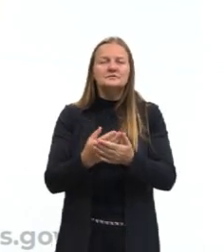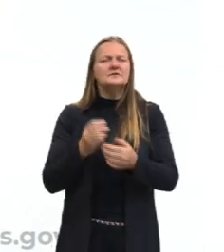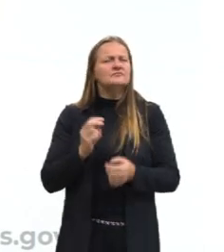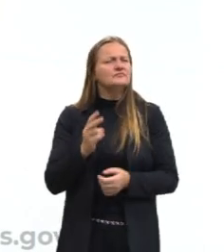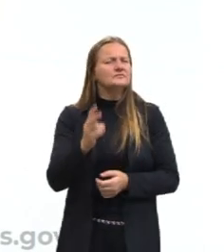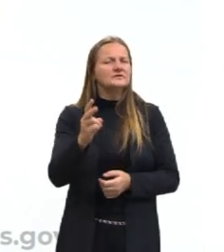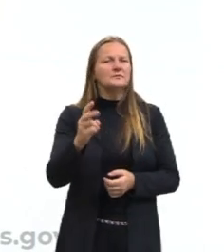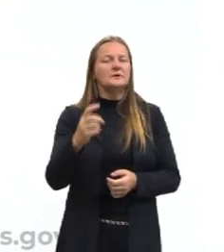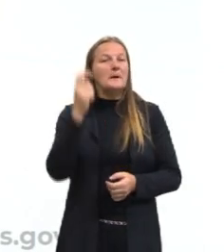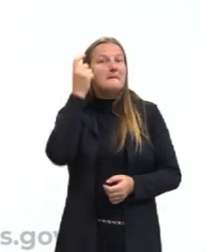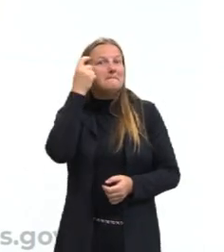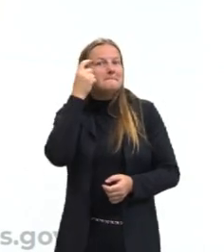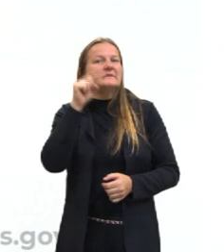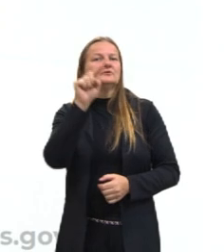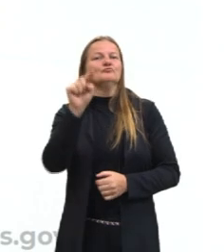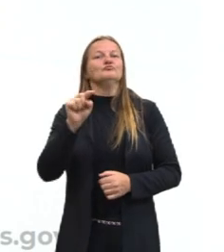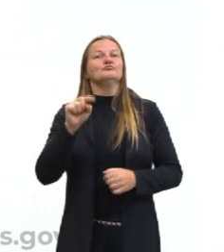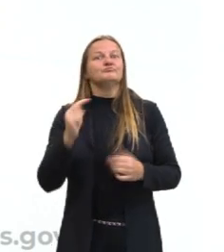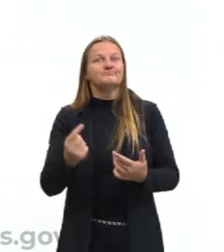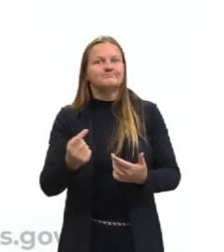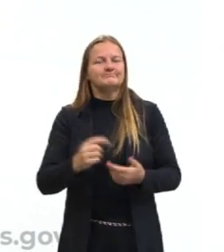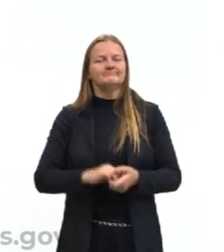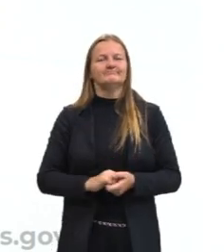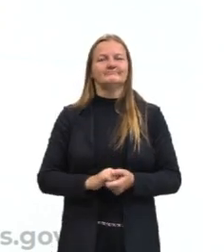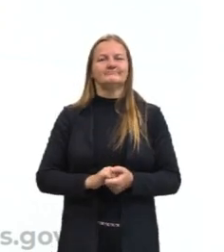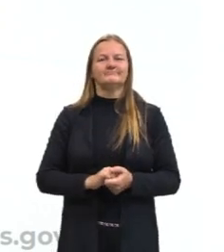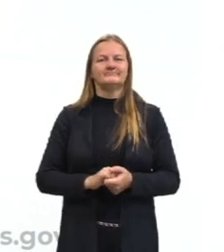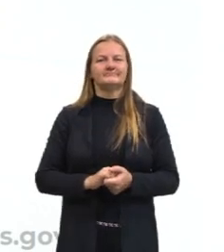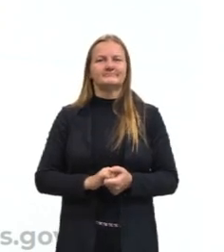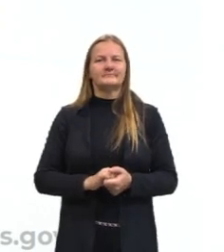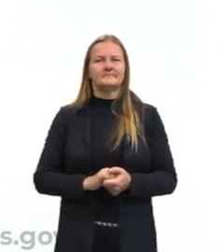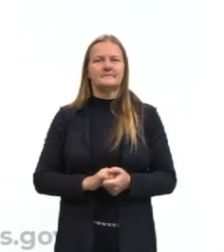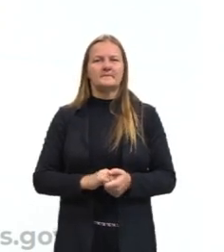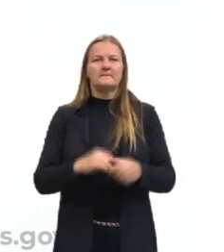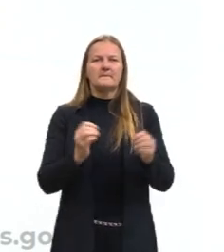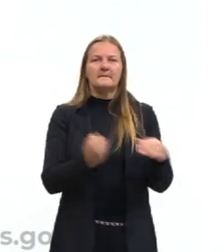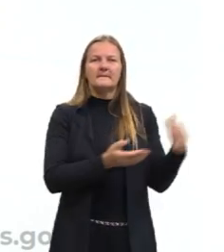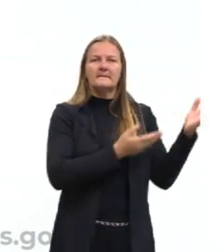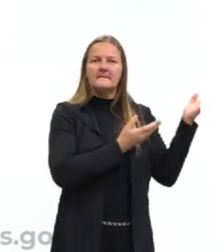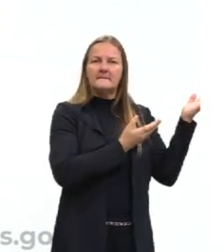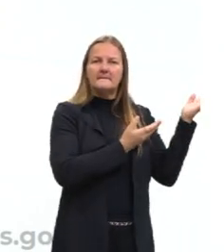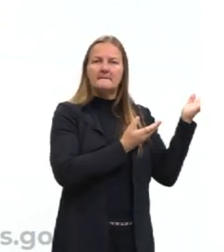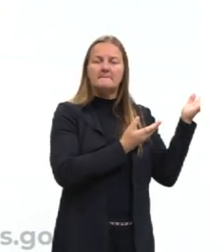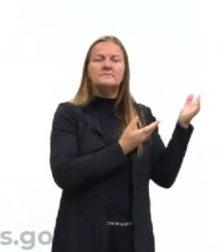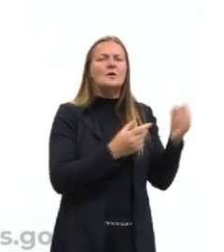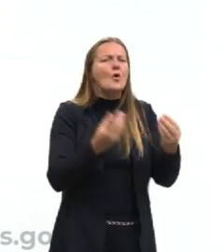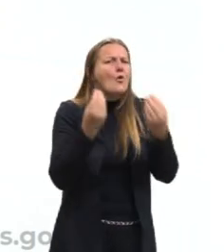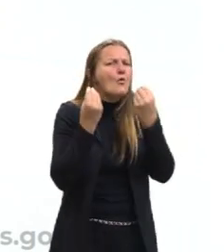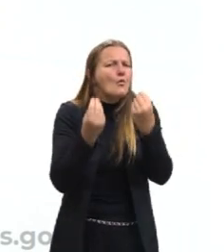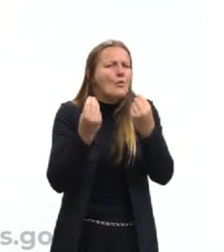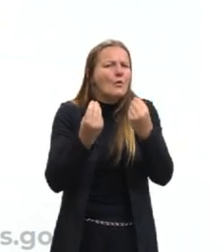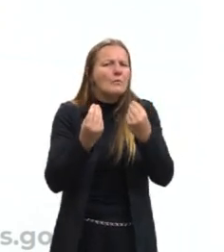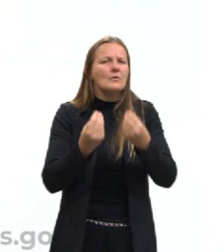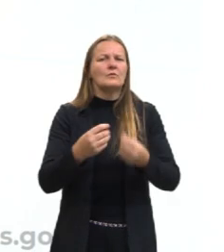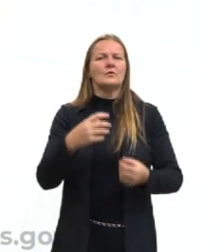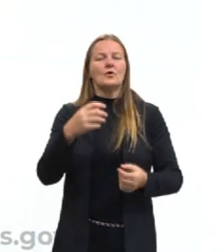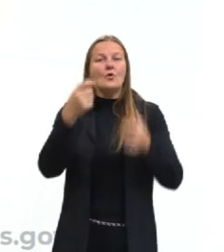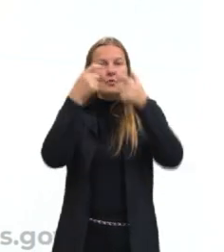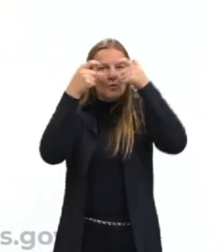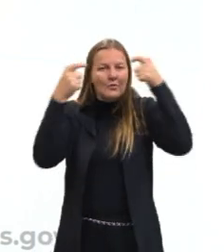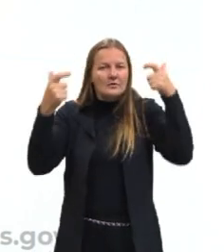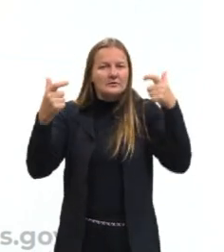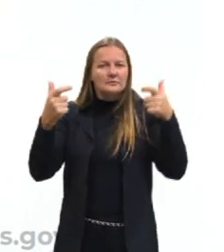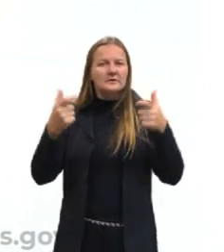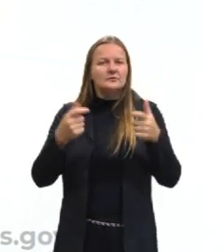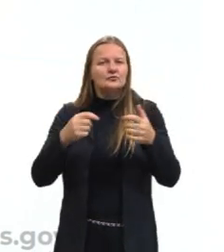sempre problematizando ela Então olha só a questão de hoje é seguinte de que forma o conhecimento